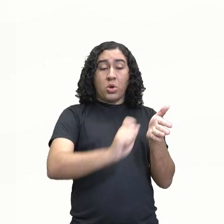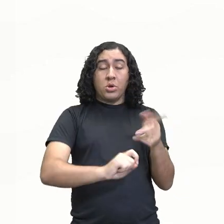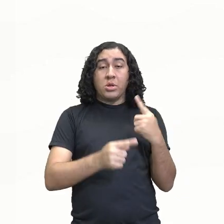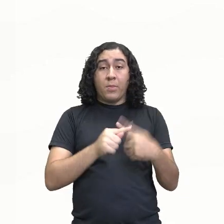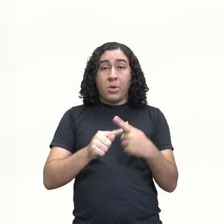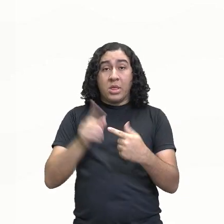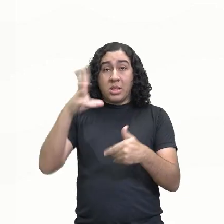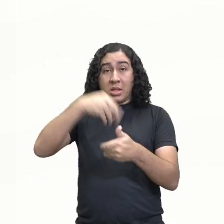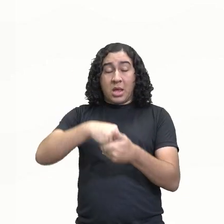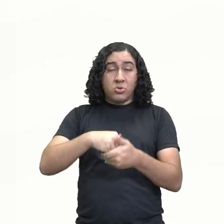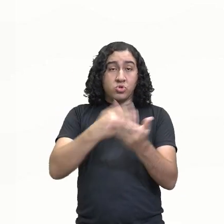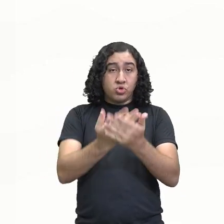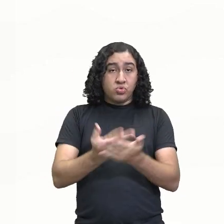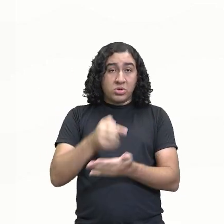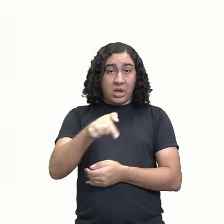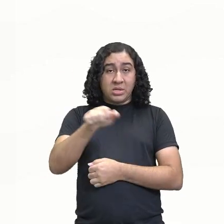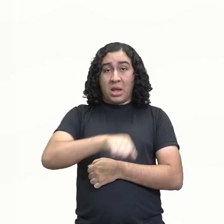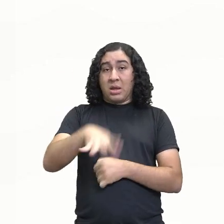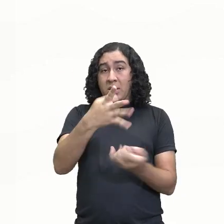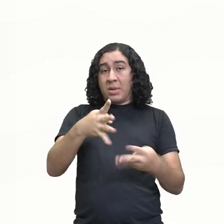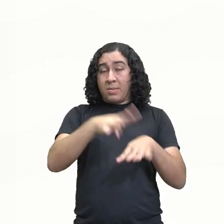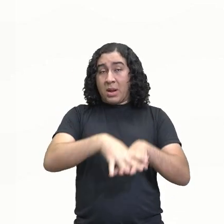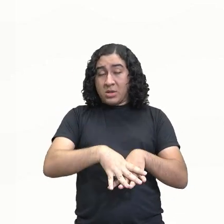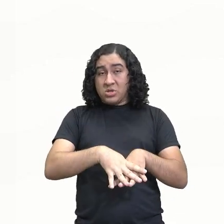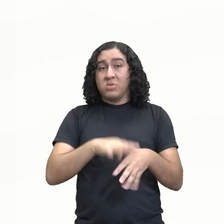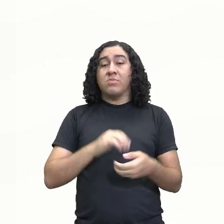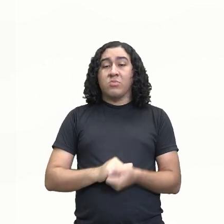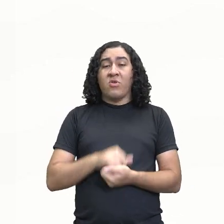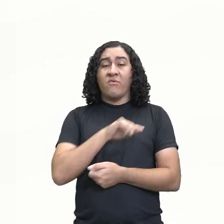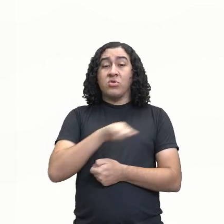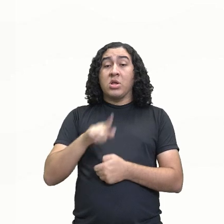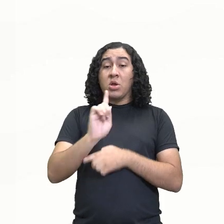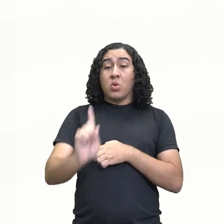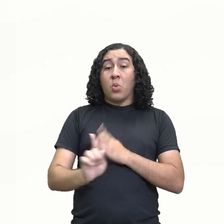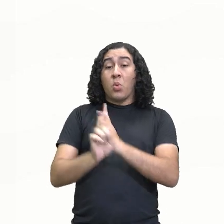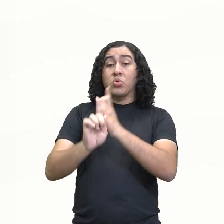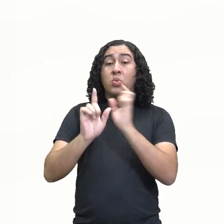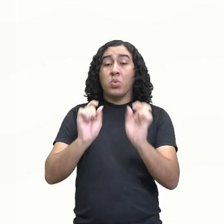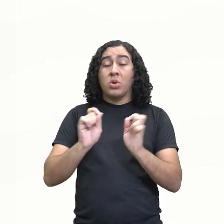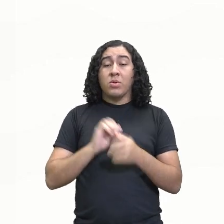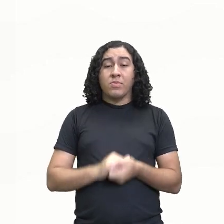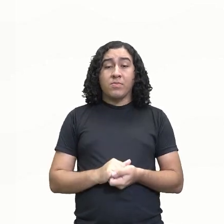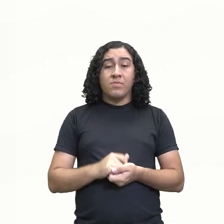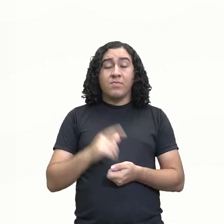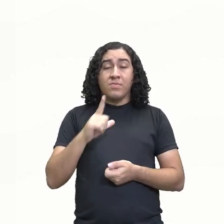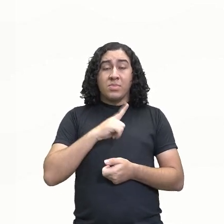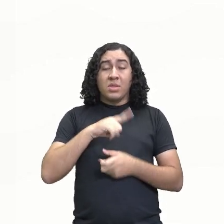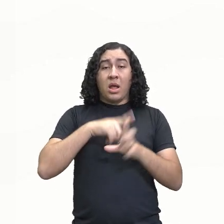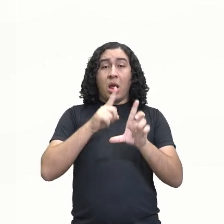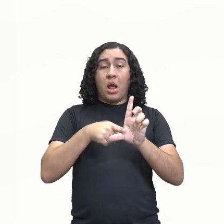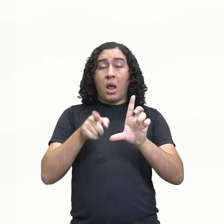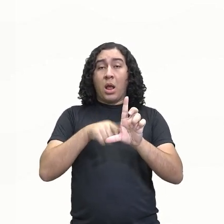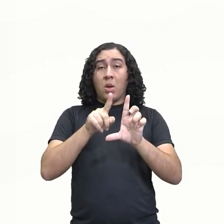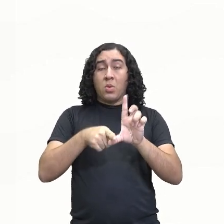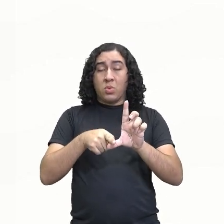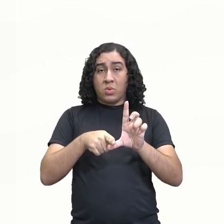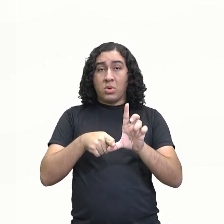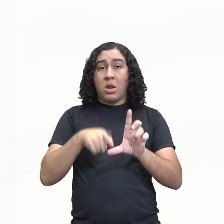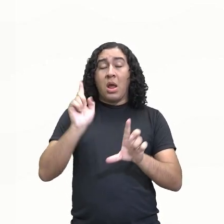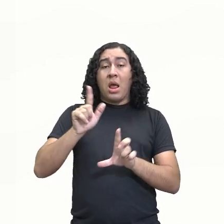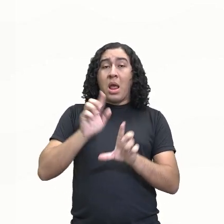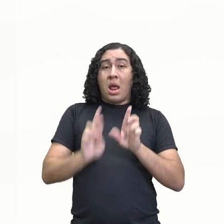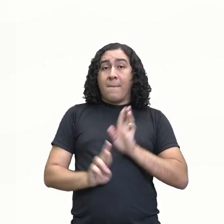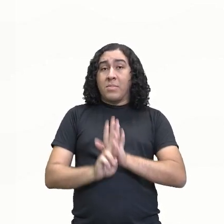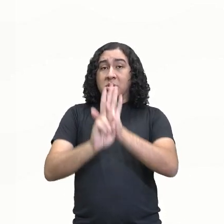do estudo da trigonometria, raramente você vai aí se deparar com ângulos, não é, sendo representados aí